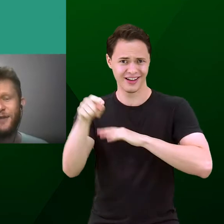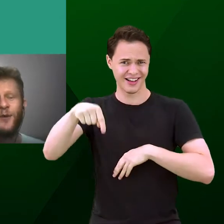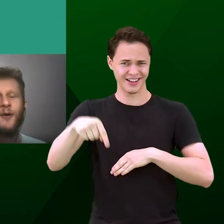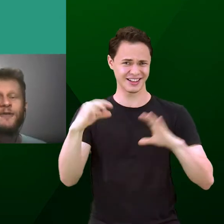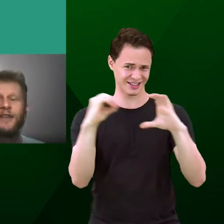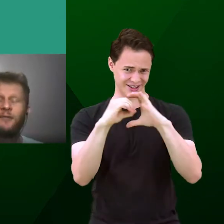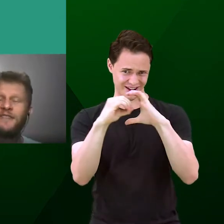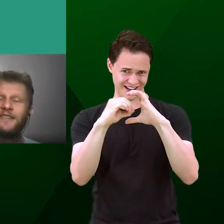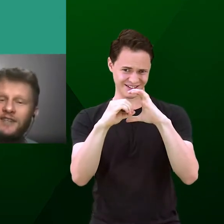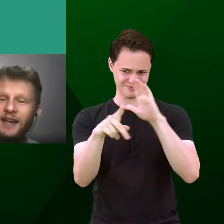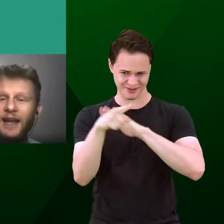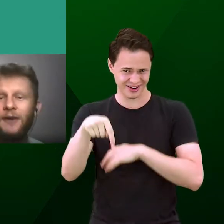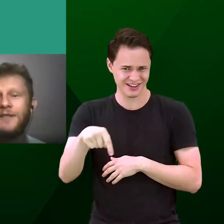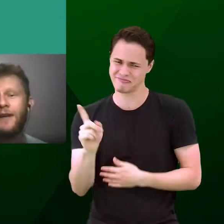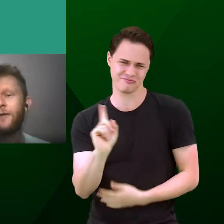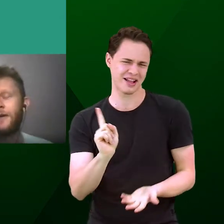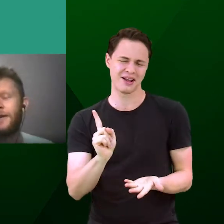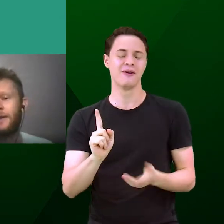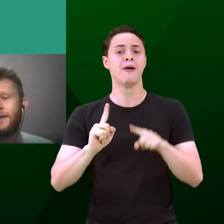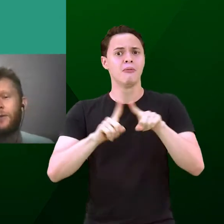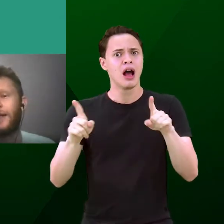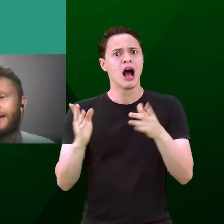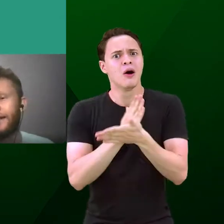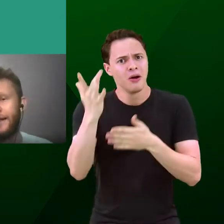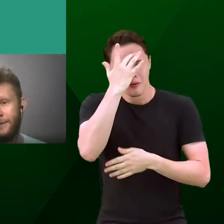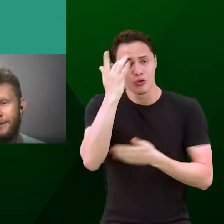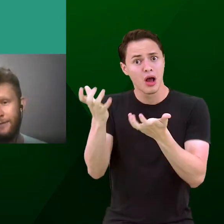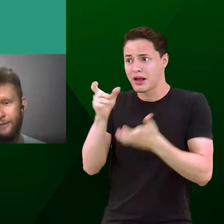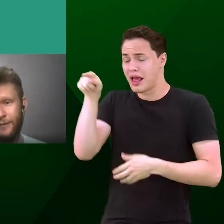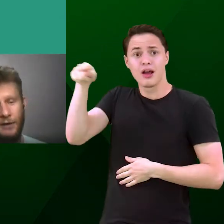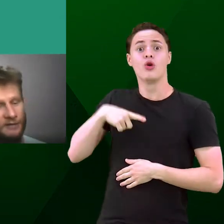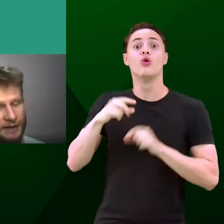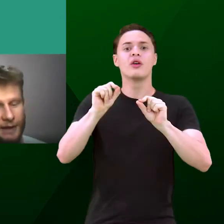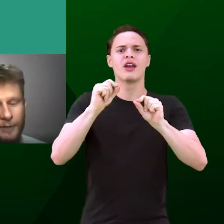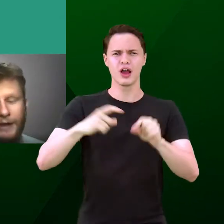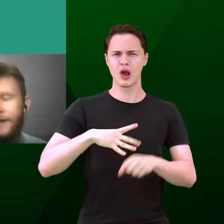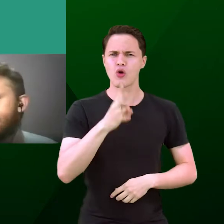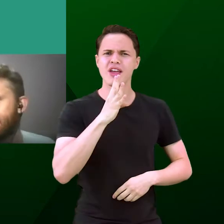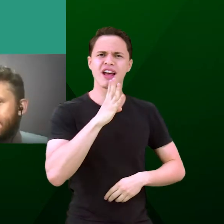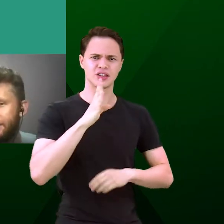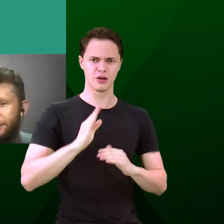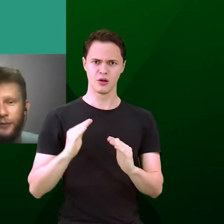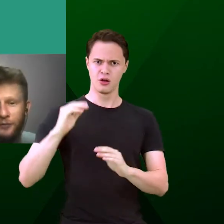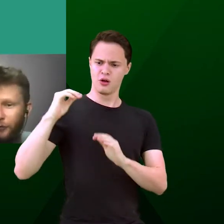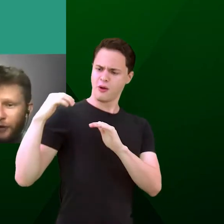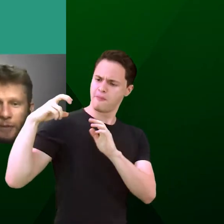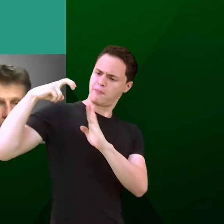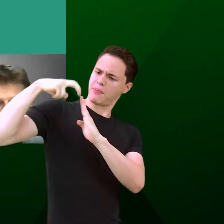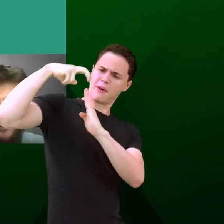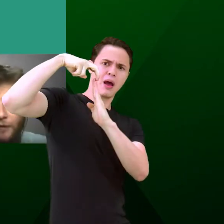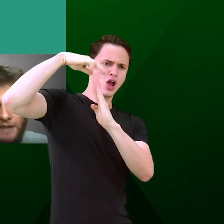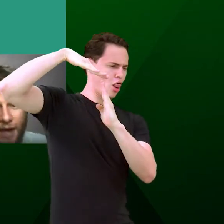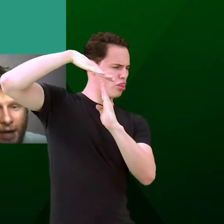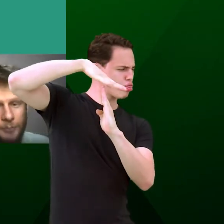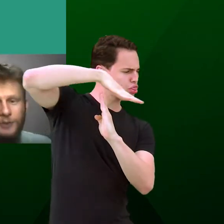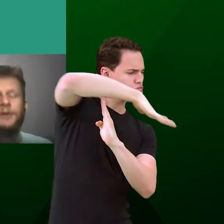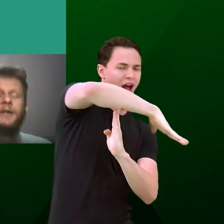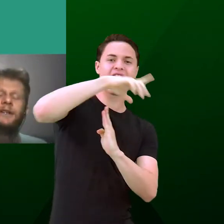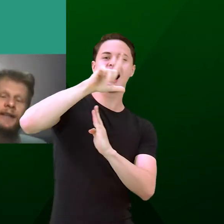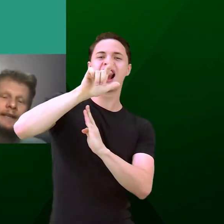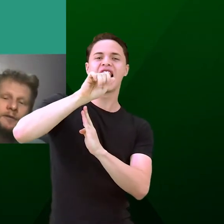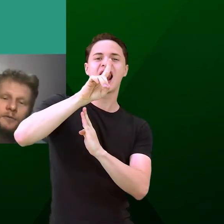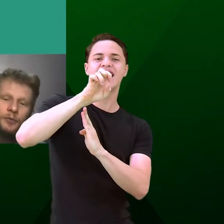pouco menor, né? Em pessoas que praticam algum tipo de atividade física, né? Não de maneira